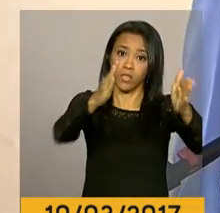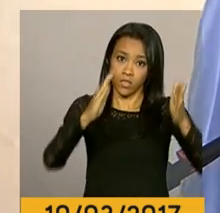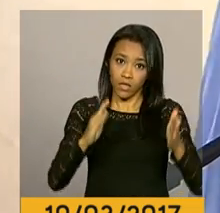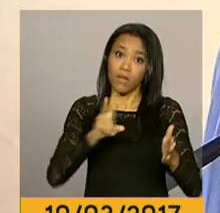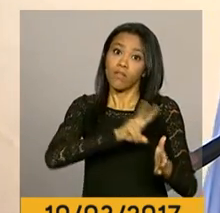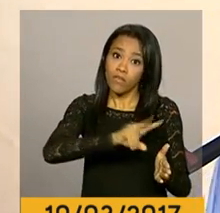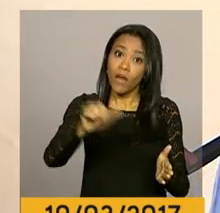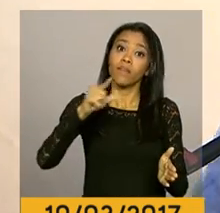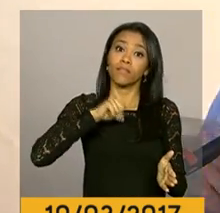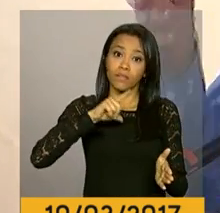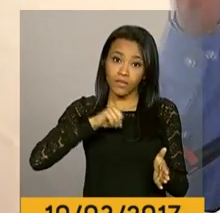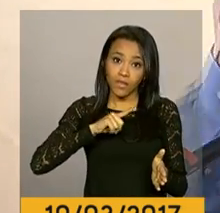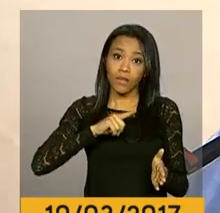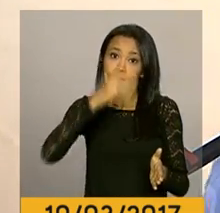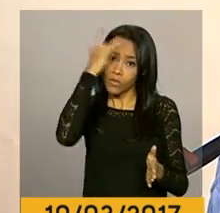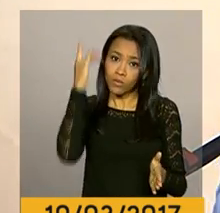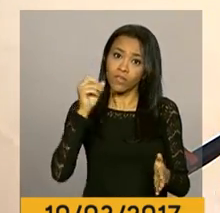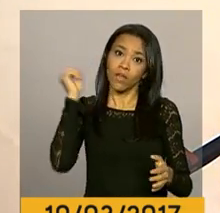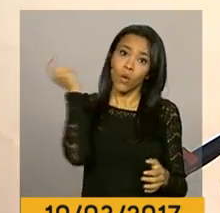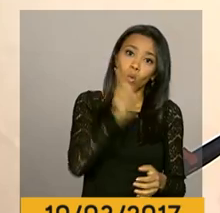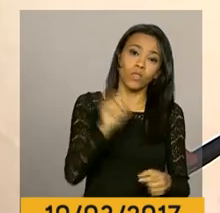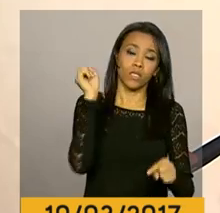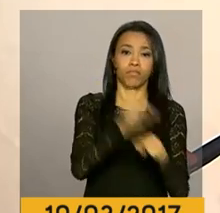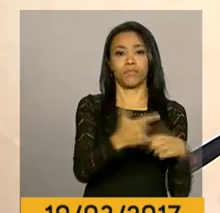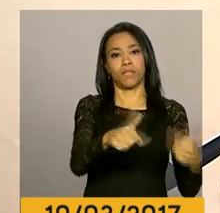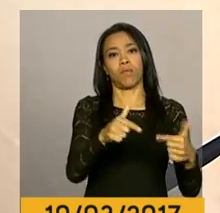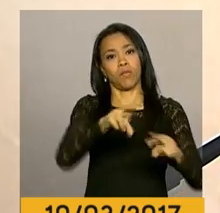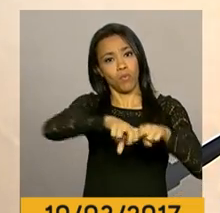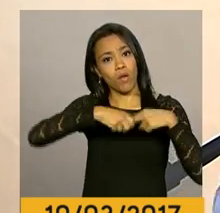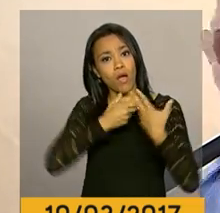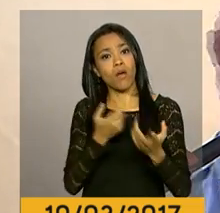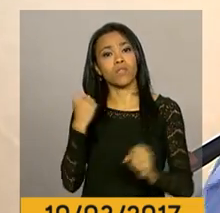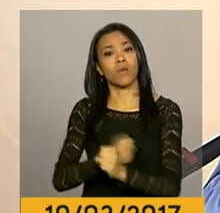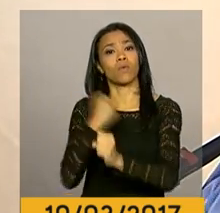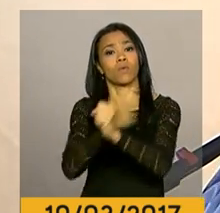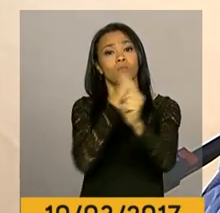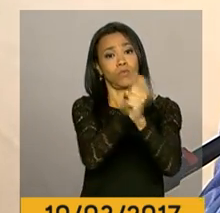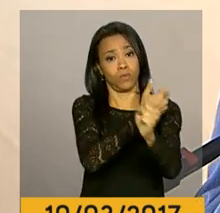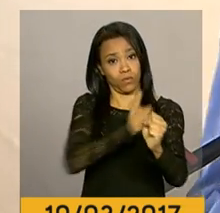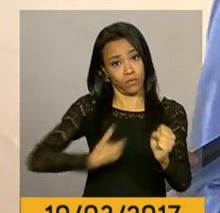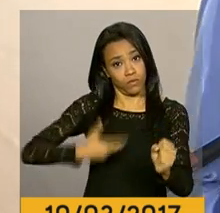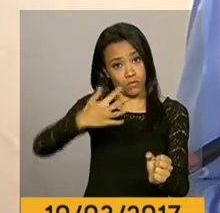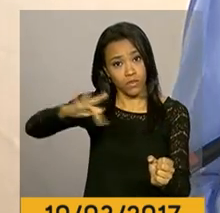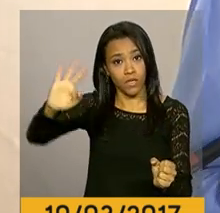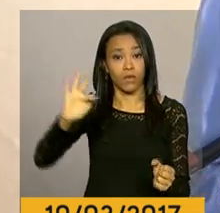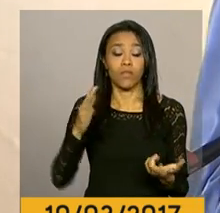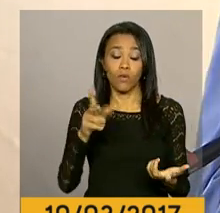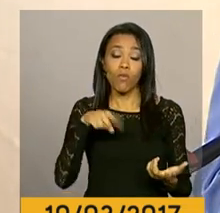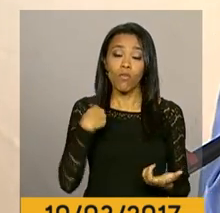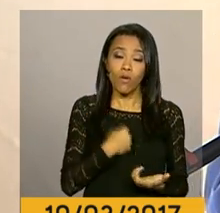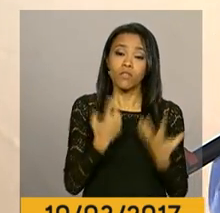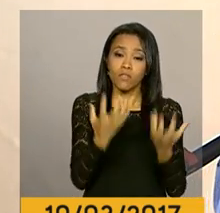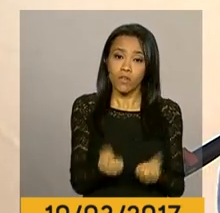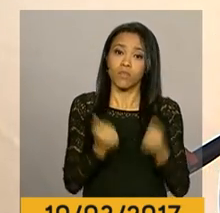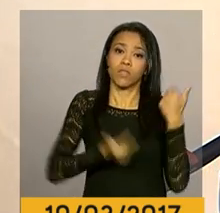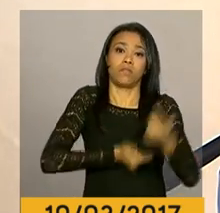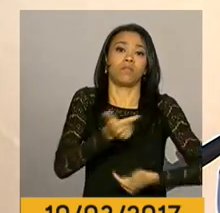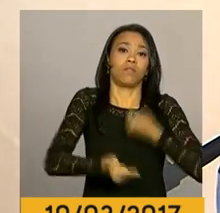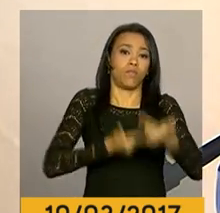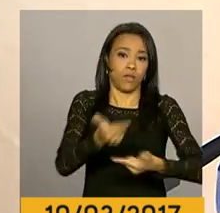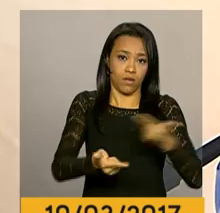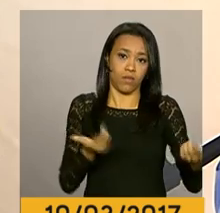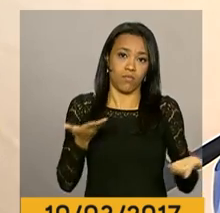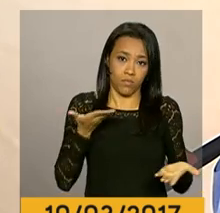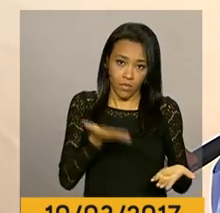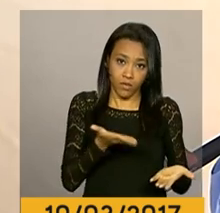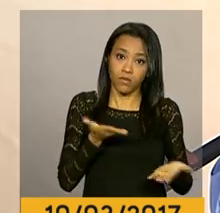logo serão empregados em outras obras do governo federal. Nós vamos trabalhar muito nessa direção.